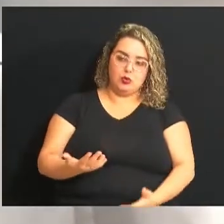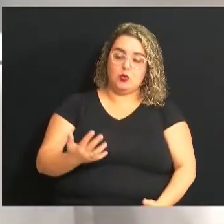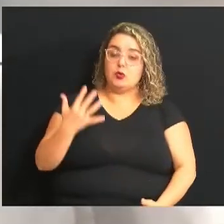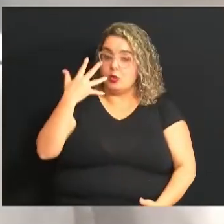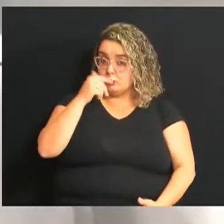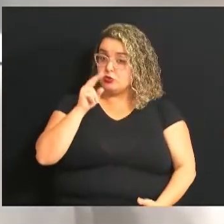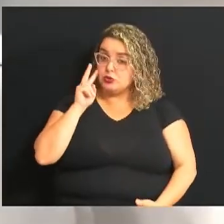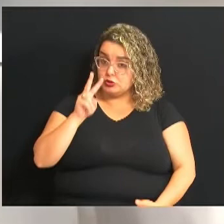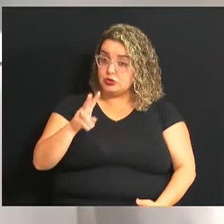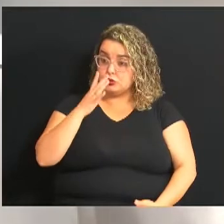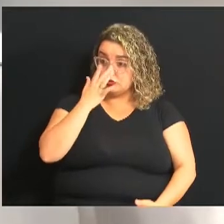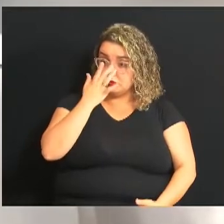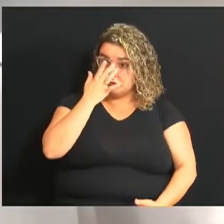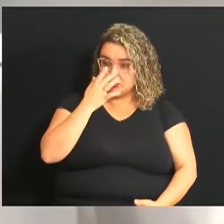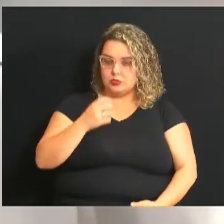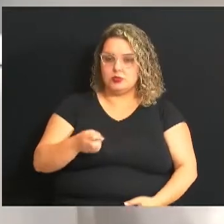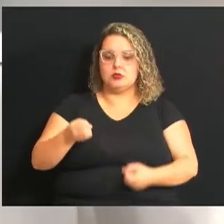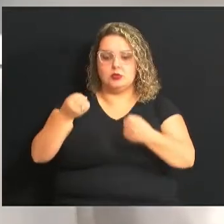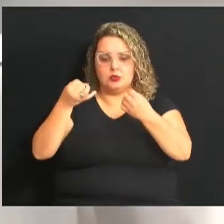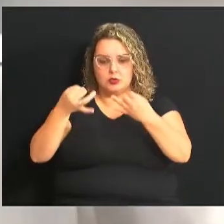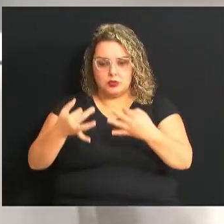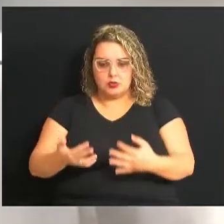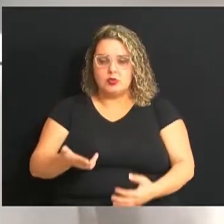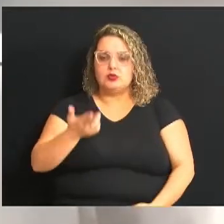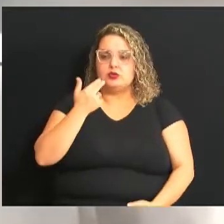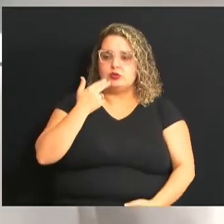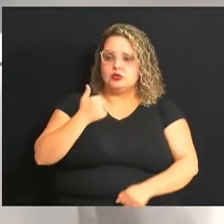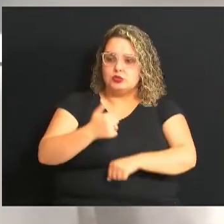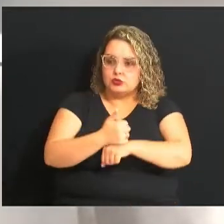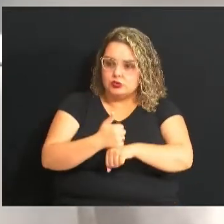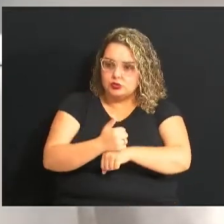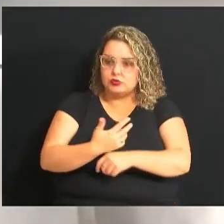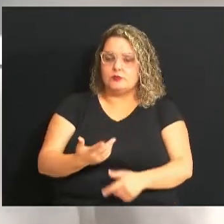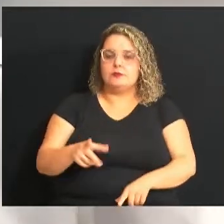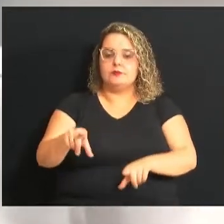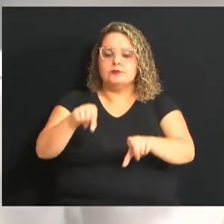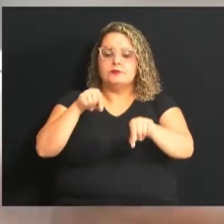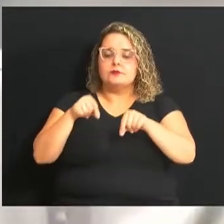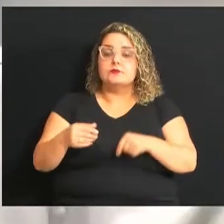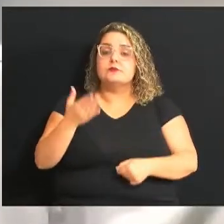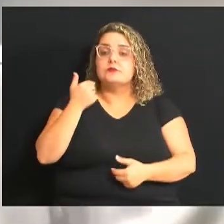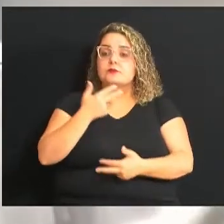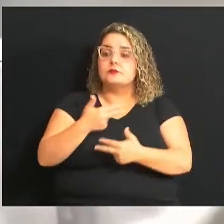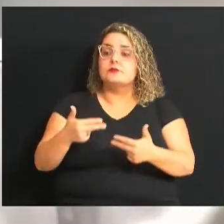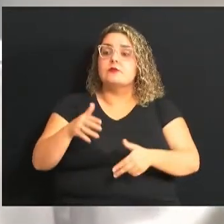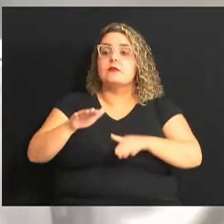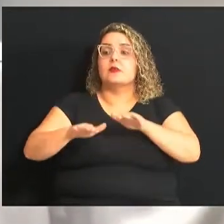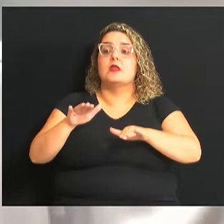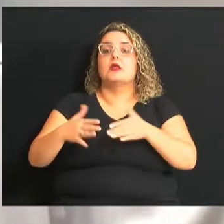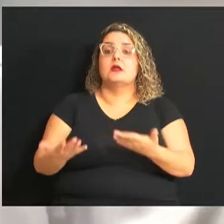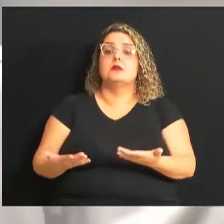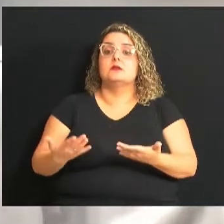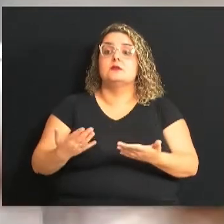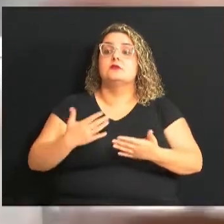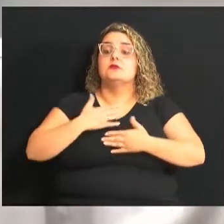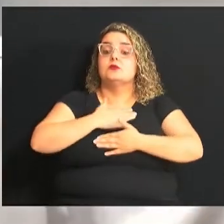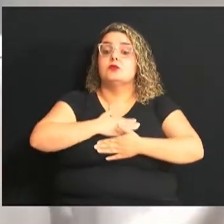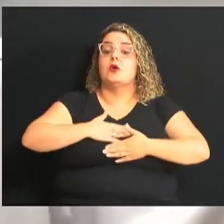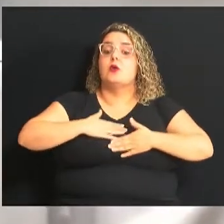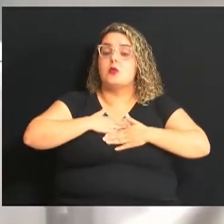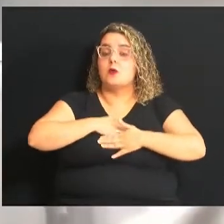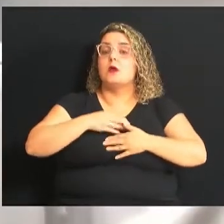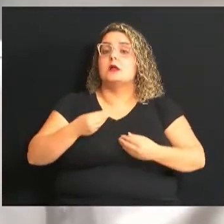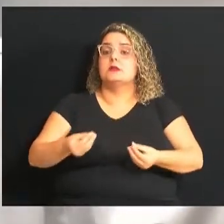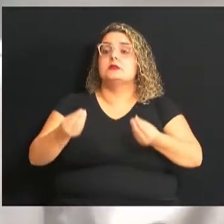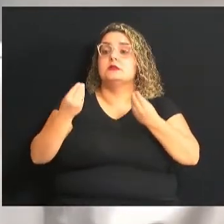é que com essa orientação nutricional, a escolha de alimentos muitas vezes vão dar o prazer